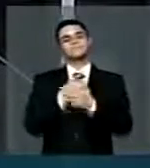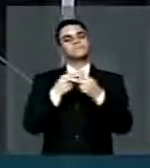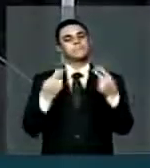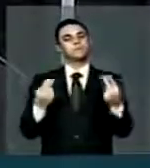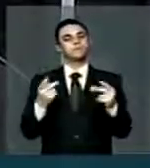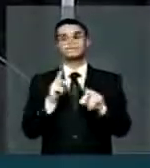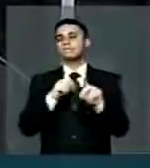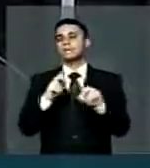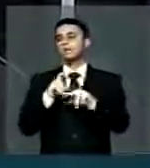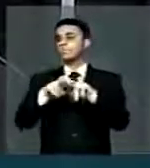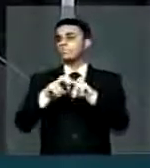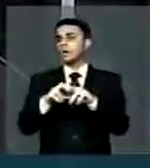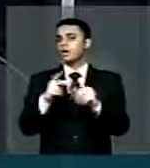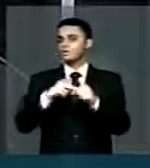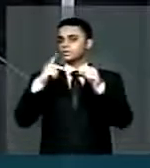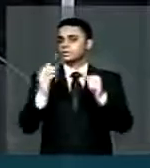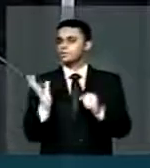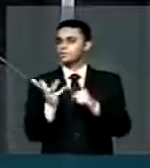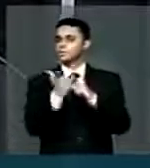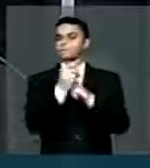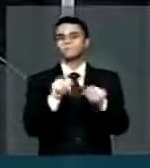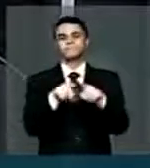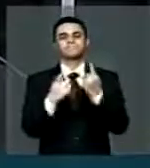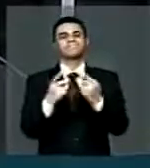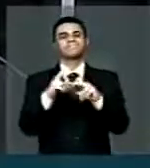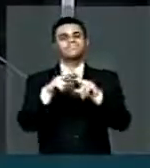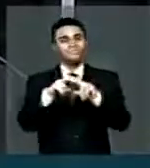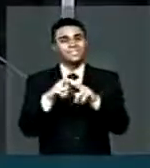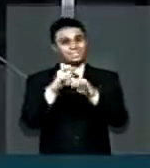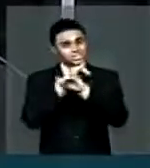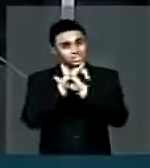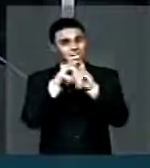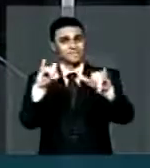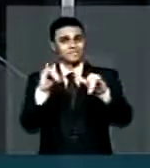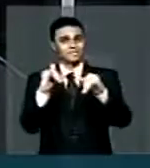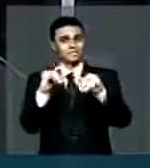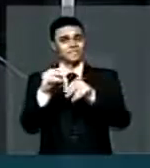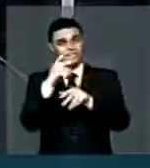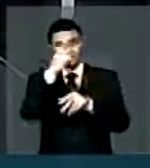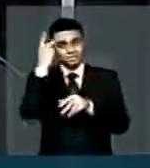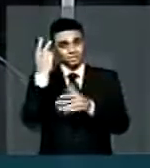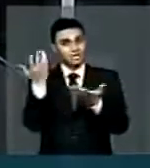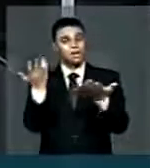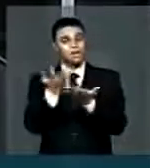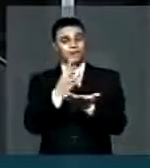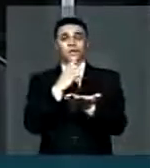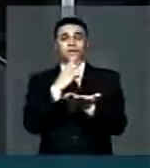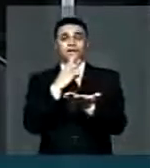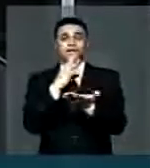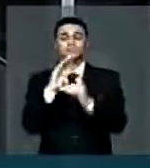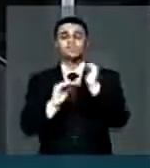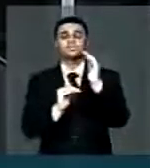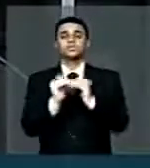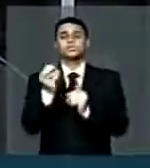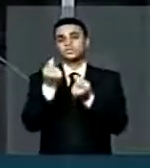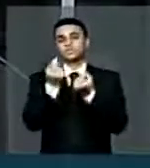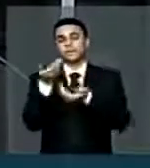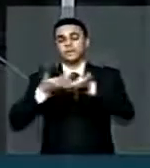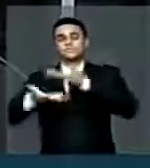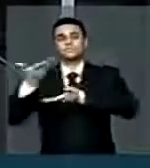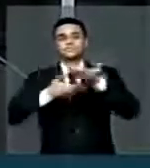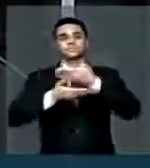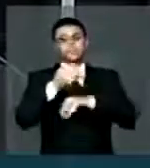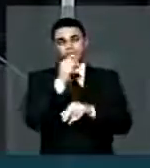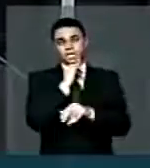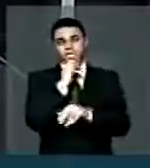sua pujança, mas pelas informações que vieram a público envolvendo transações comerciais, como,